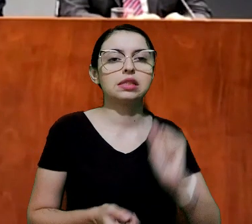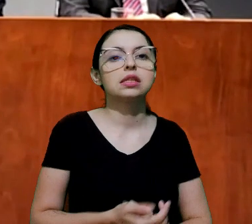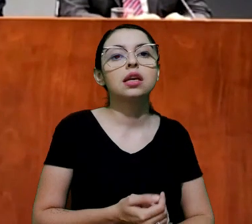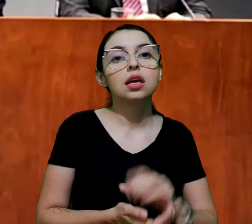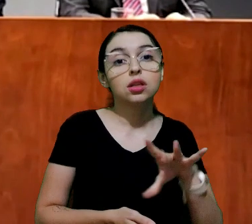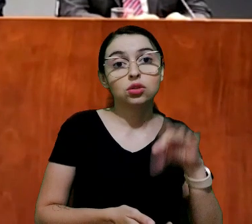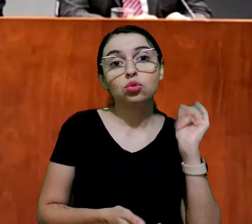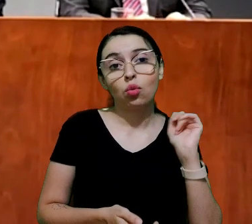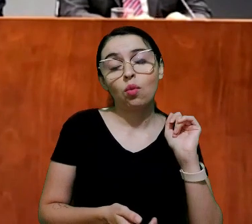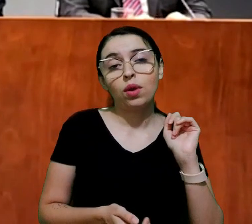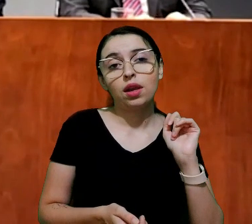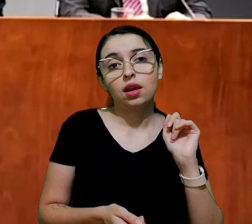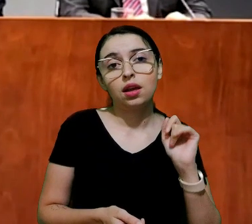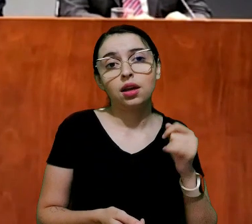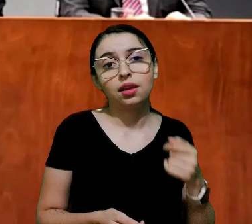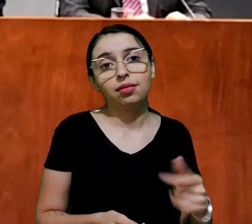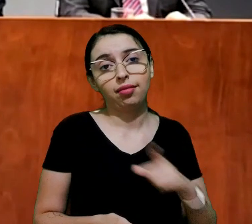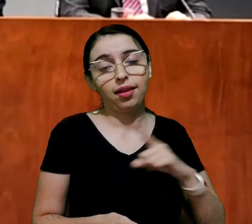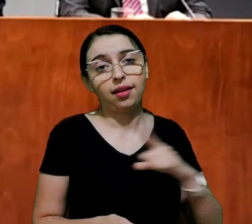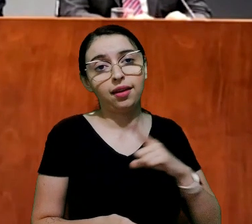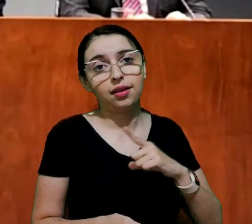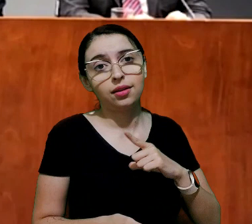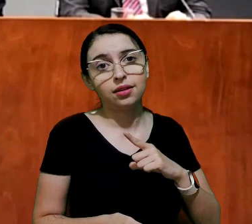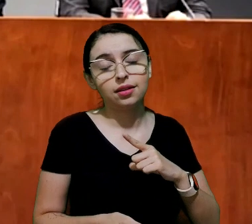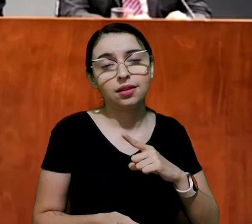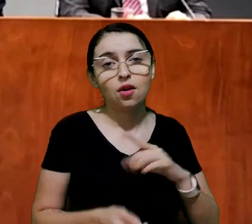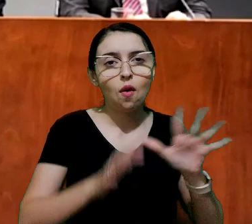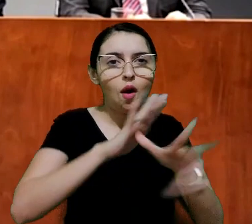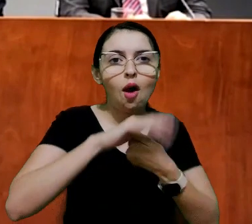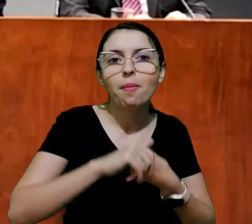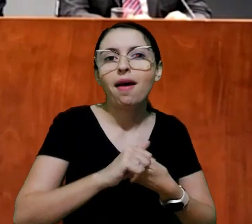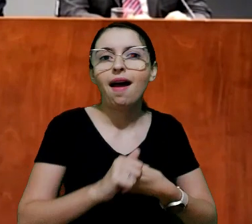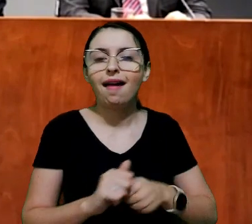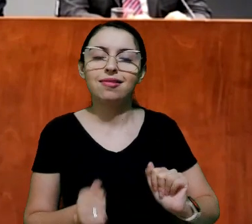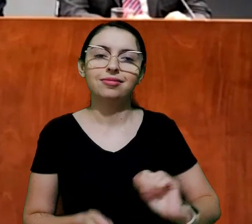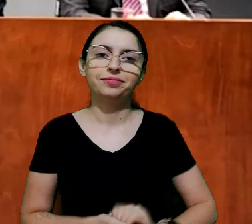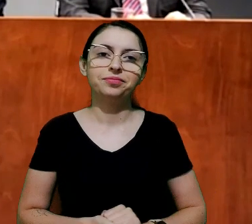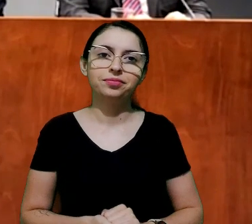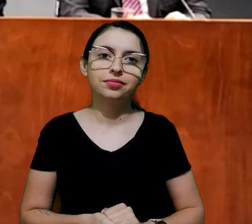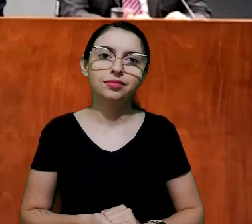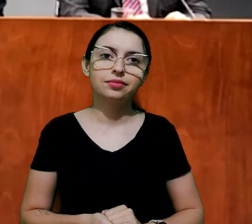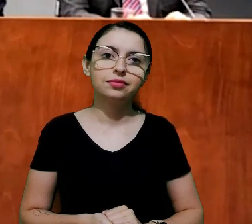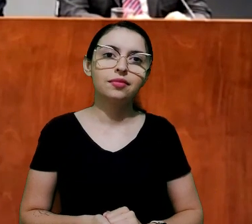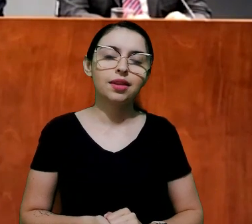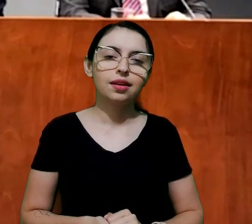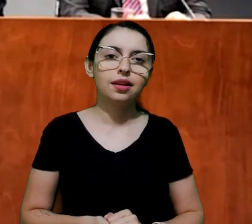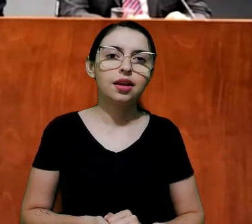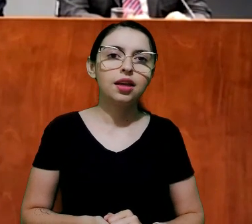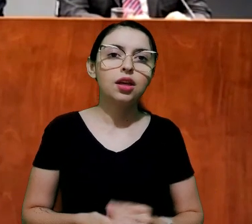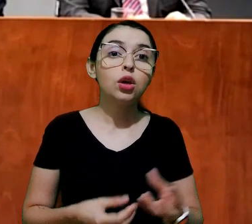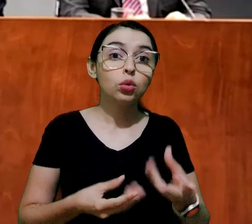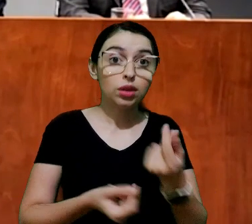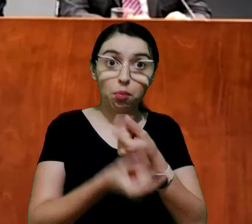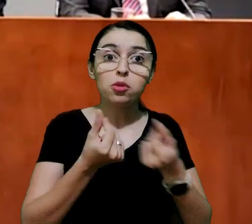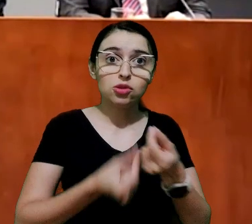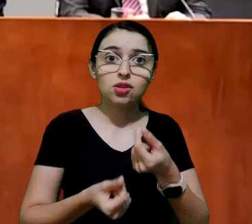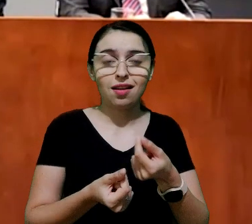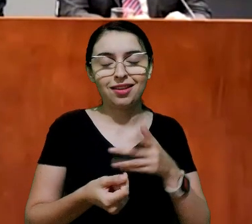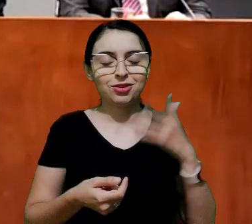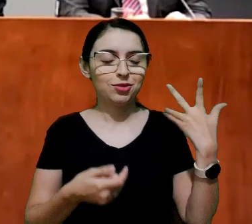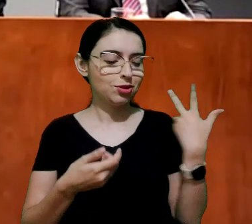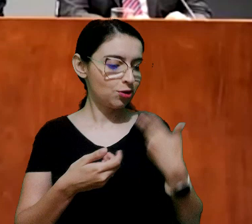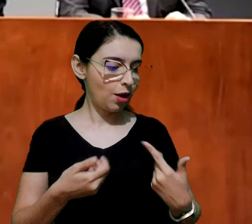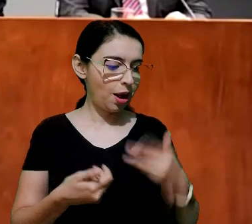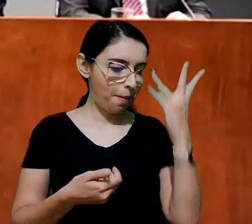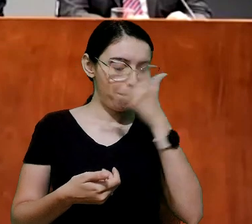Rodrigues falava que a única condição que ele tinha, né, que a pessoa tem é o golpe do baú, é para se evitar o golpe do baú, na